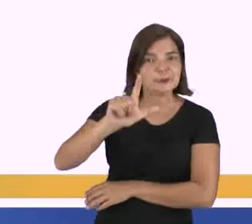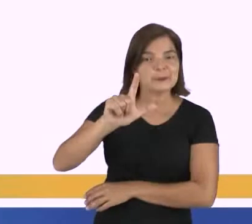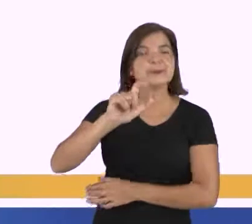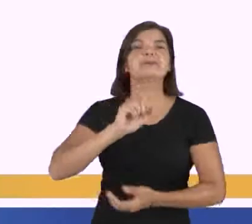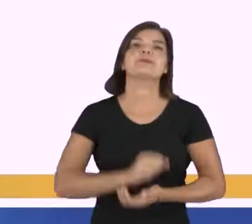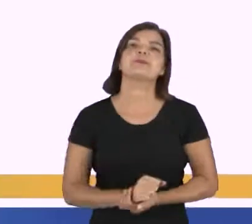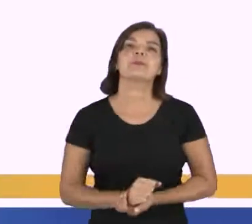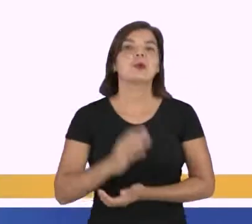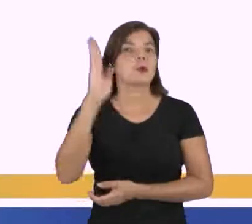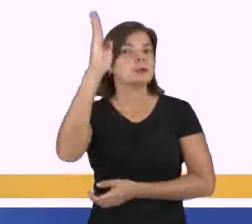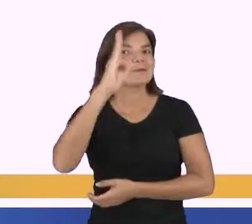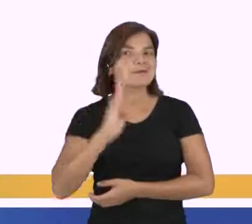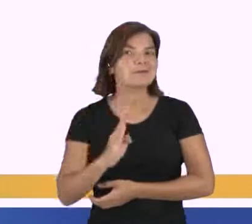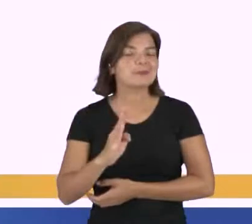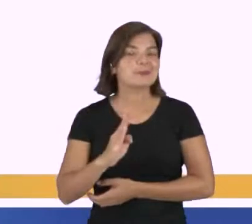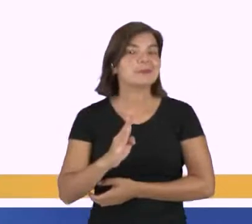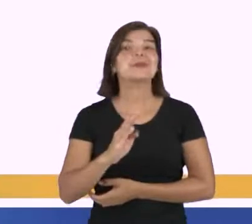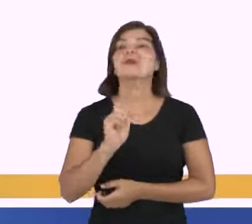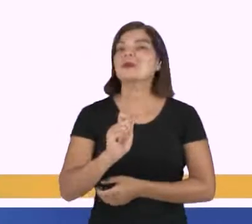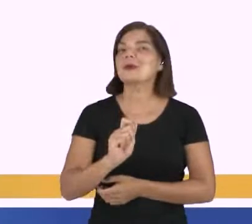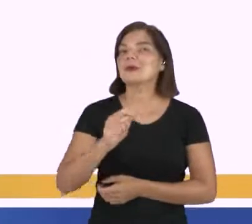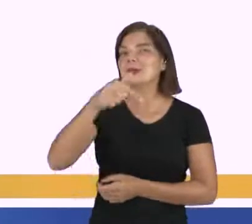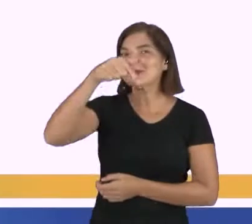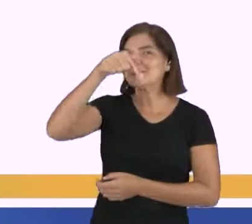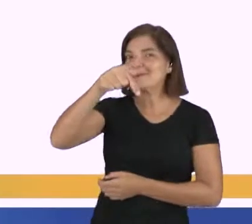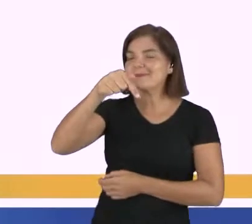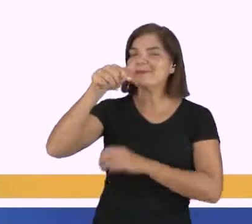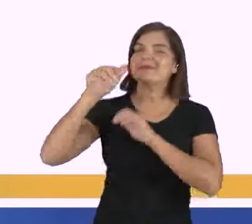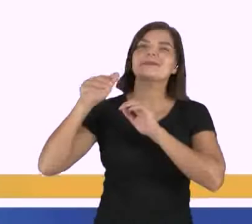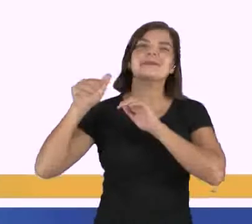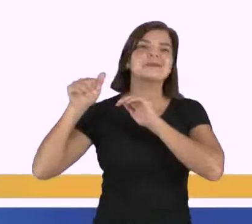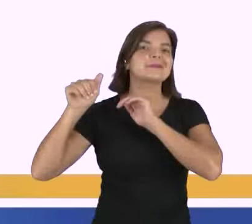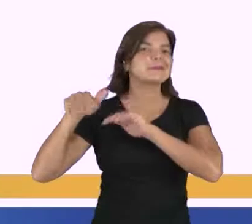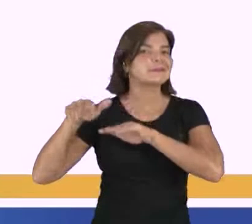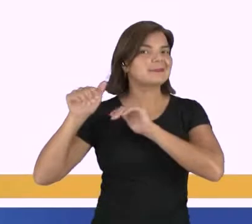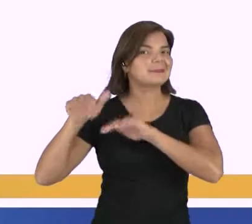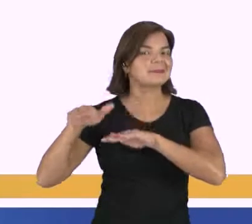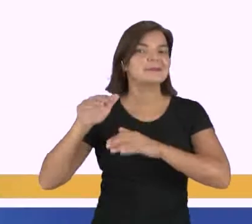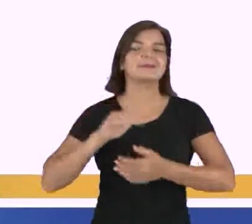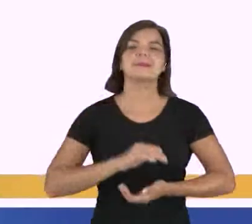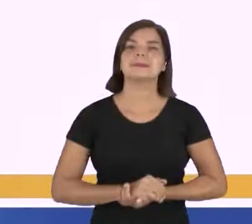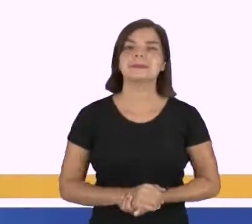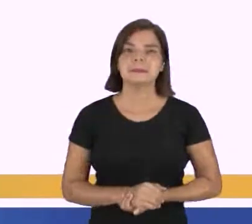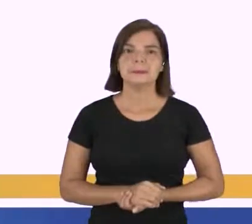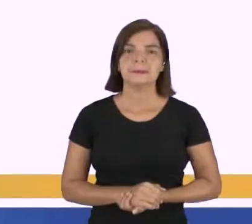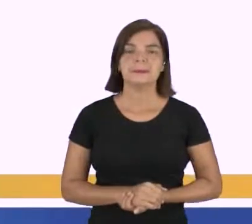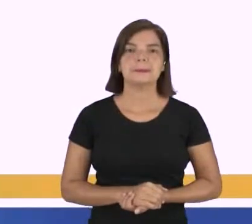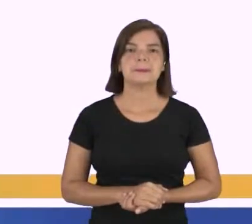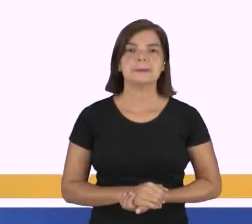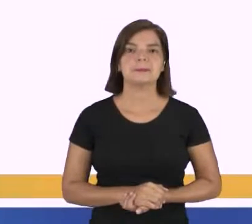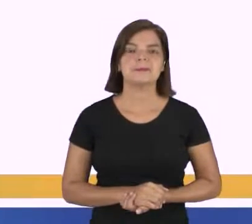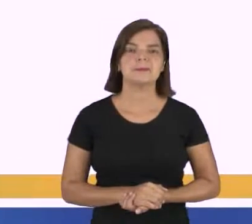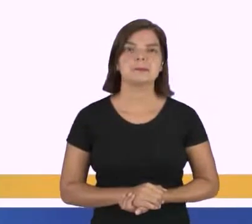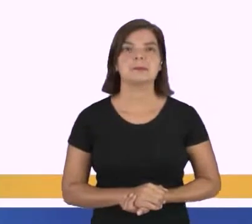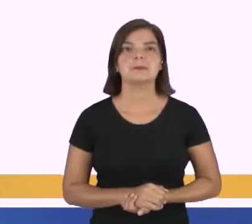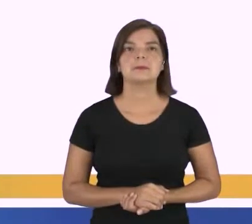4th. No Brasil, a nossa independência foi em September 7th, no dia 7 de